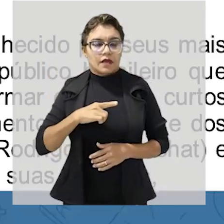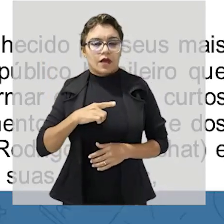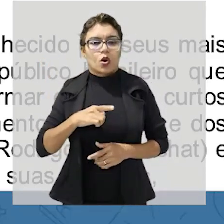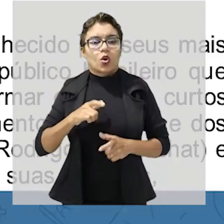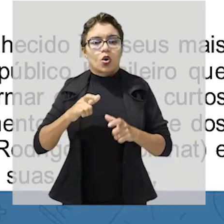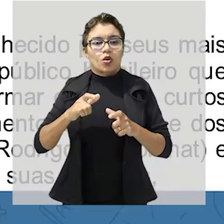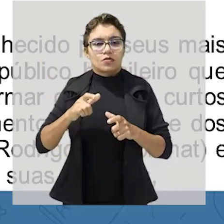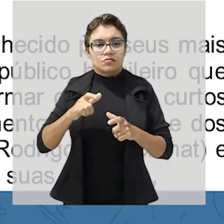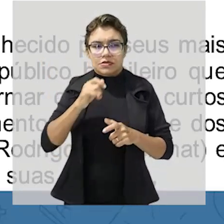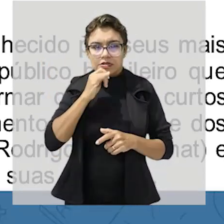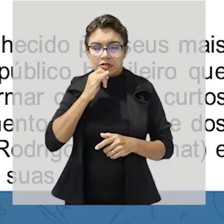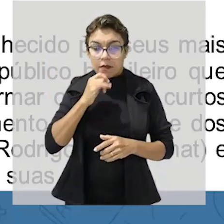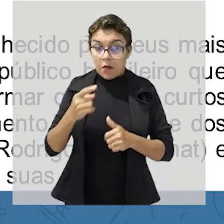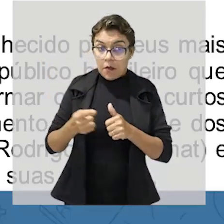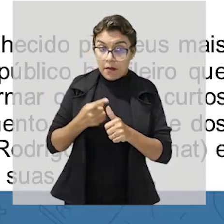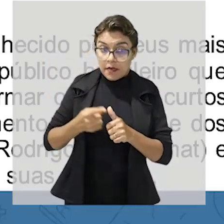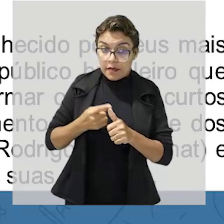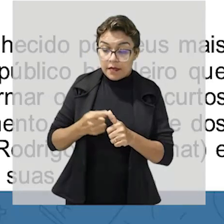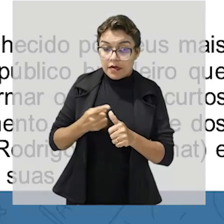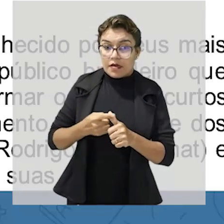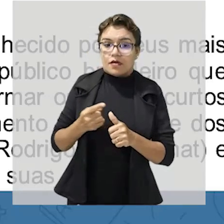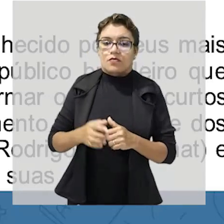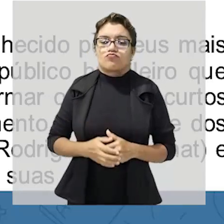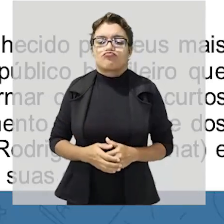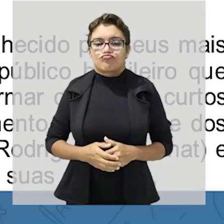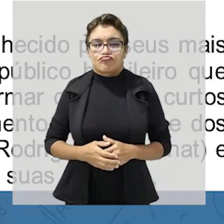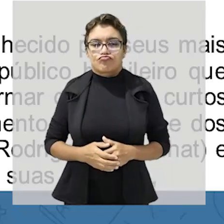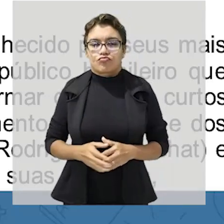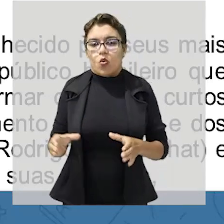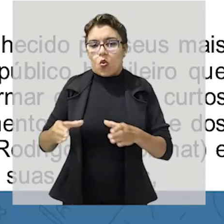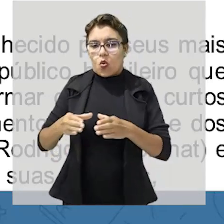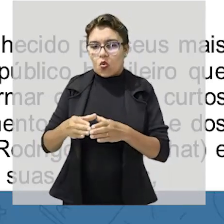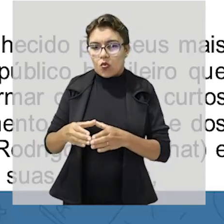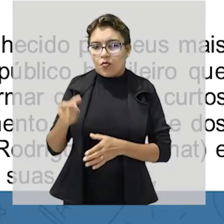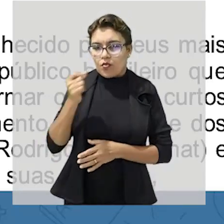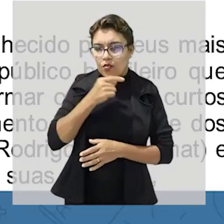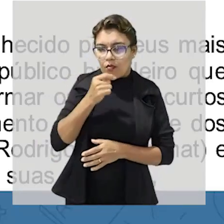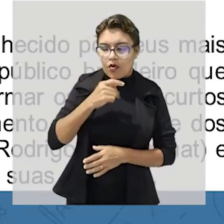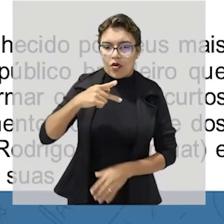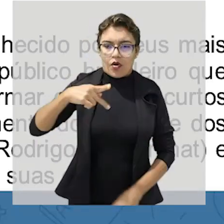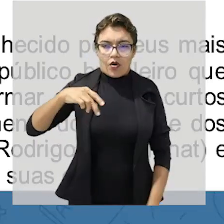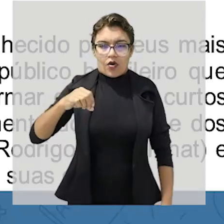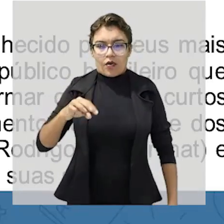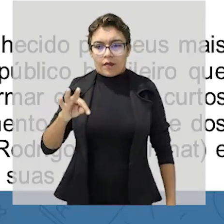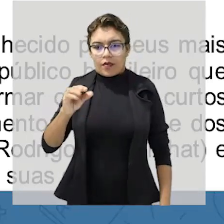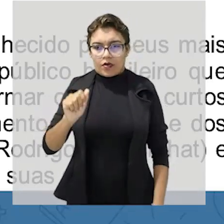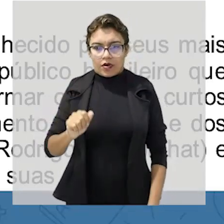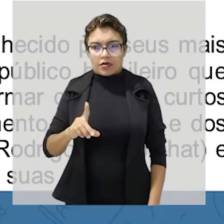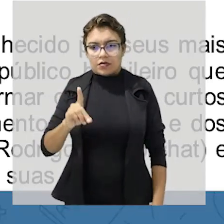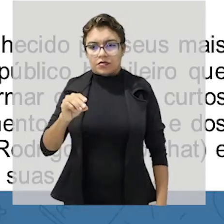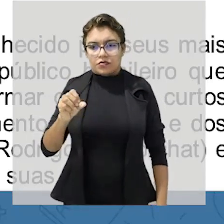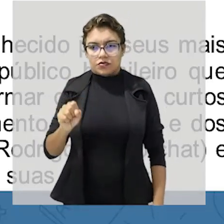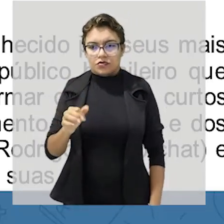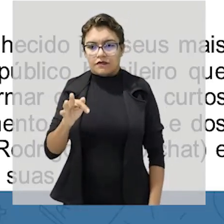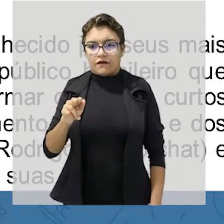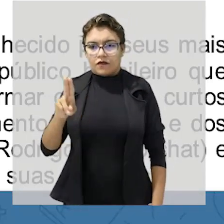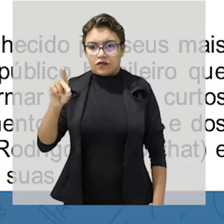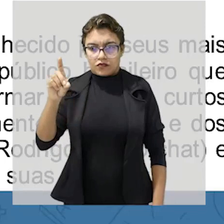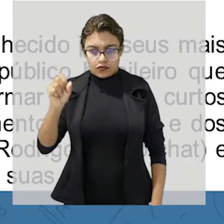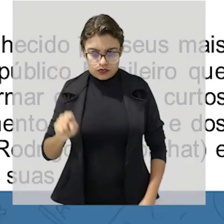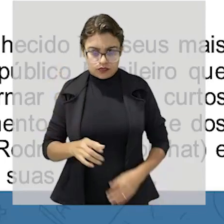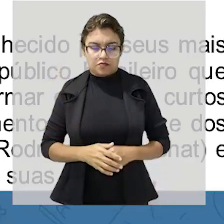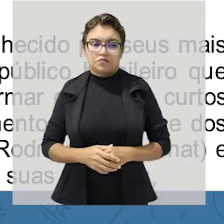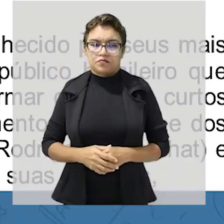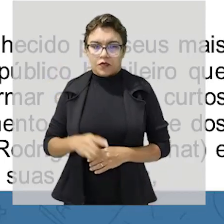Se tiver fonte, vá até a fonte, leia direitinho. É por isso que a gente tem se enrolado muito em alguns conceitos, porque as pessoas